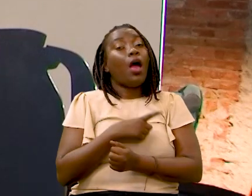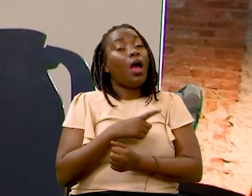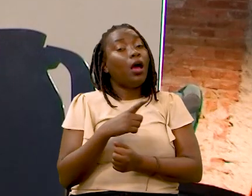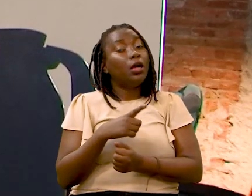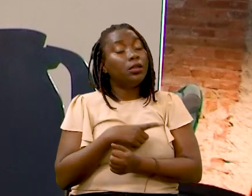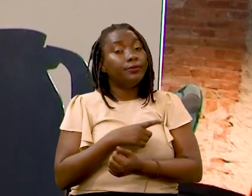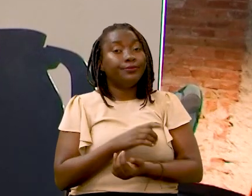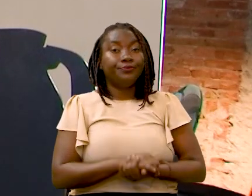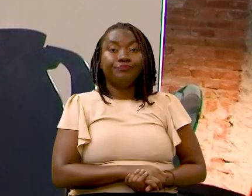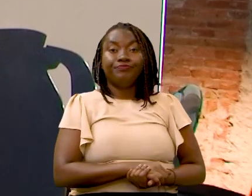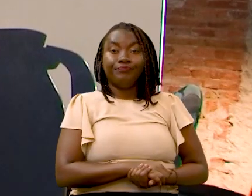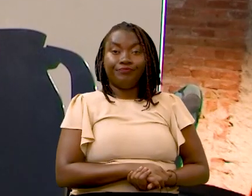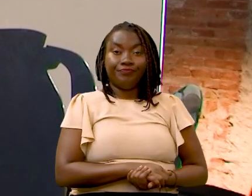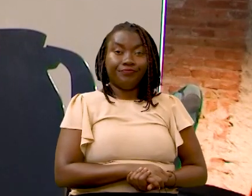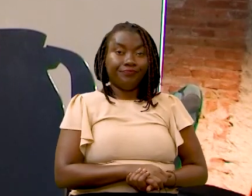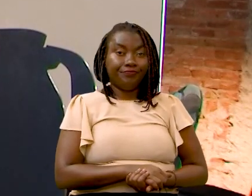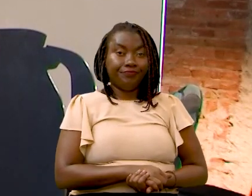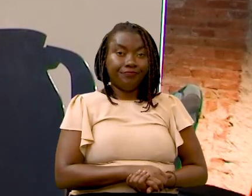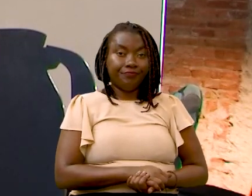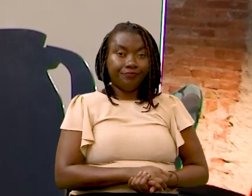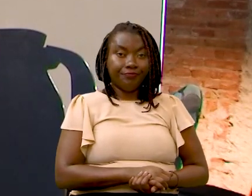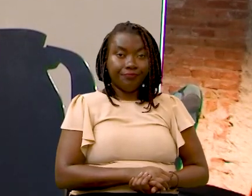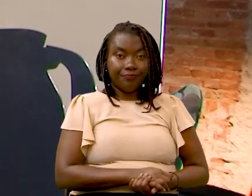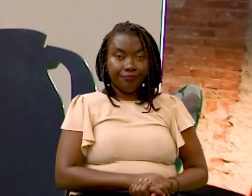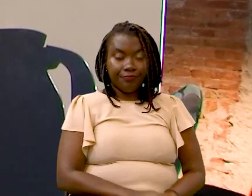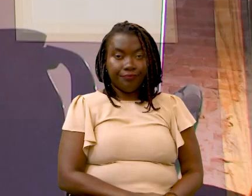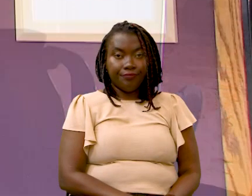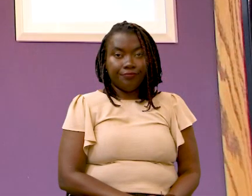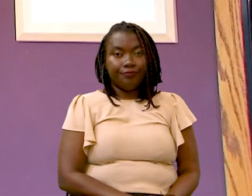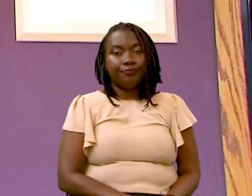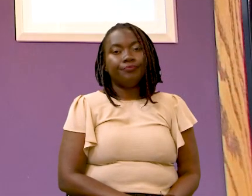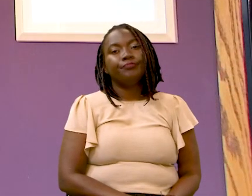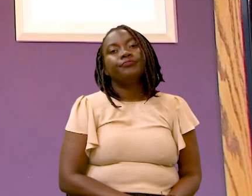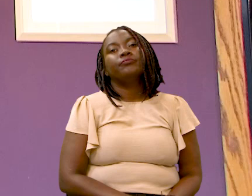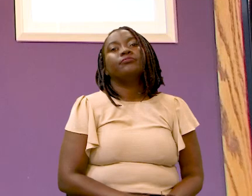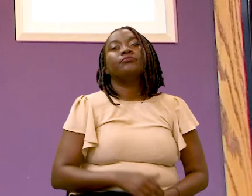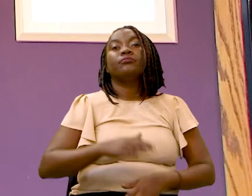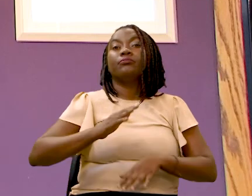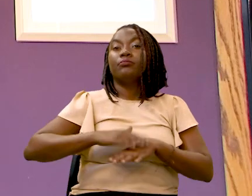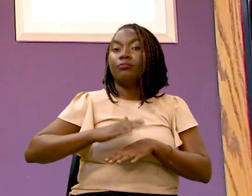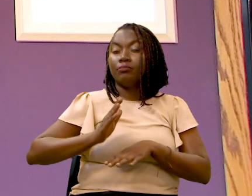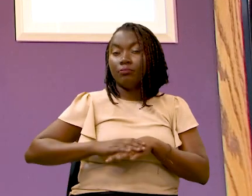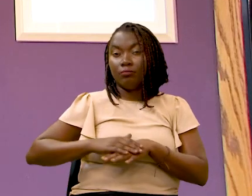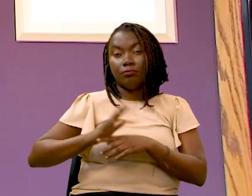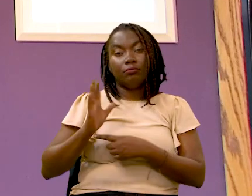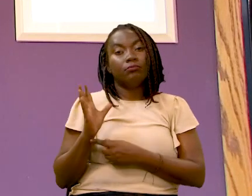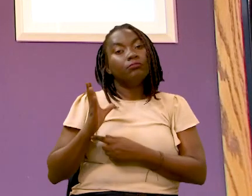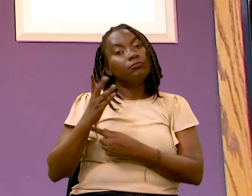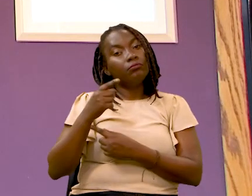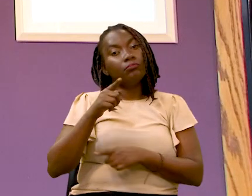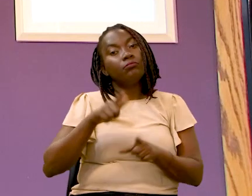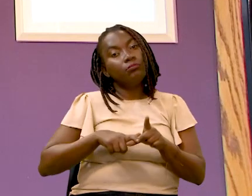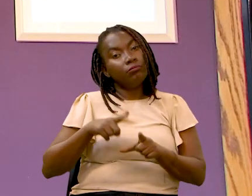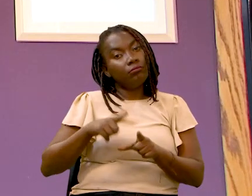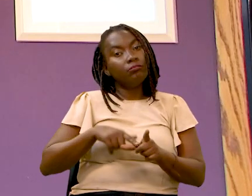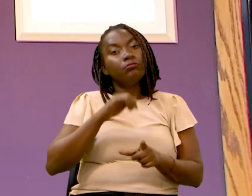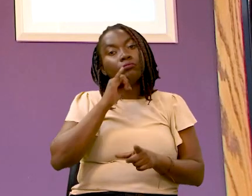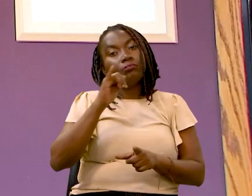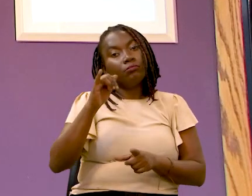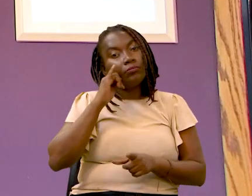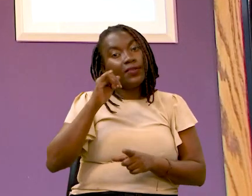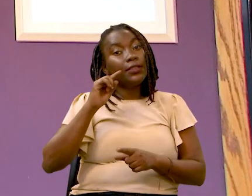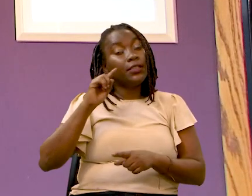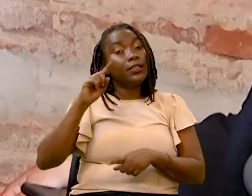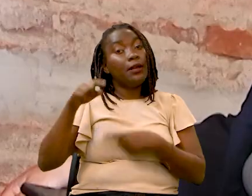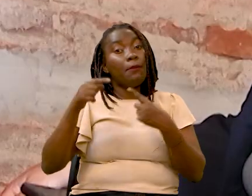consignado tem as suas... sei lá, tem as obras consignadas do artista, você deve satisfação para ele, né? Às vezes